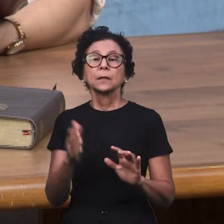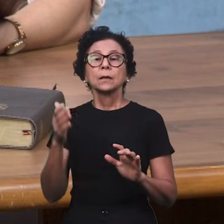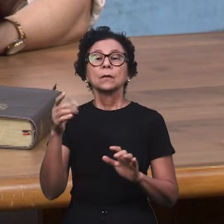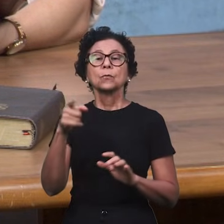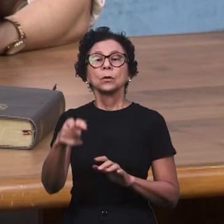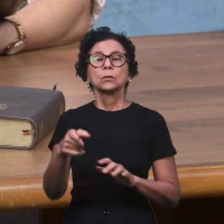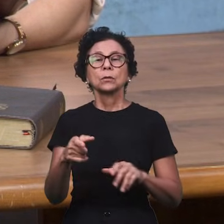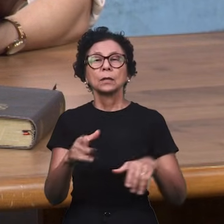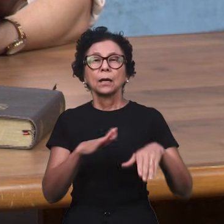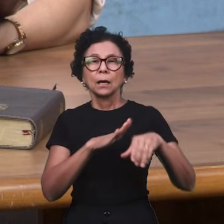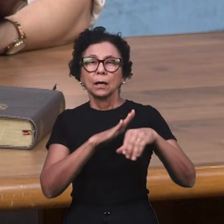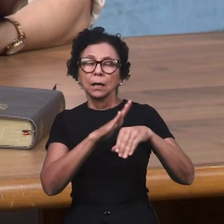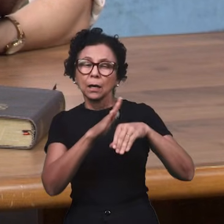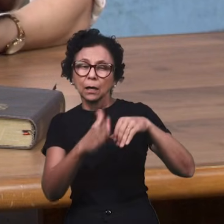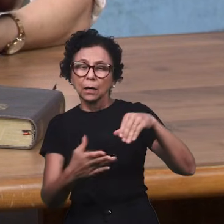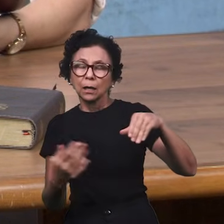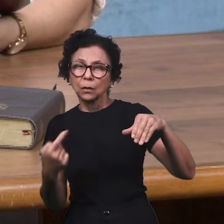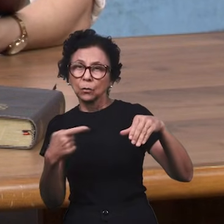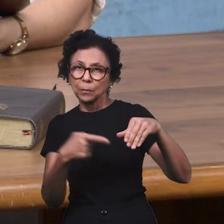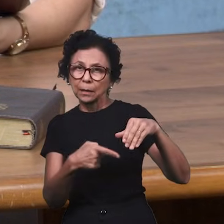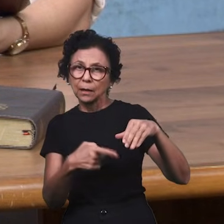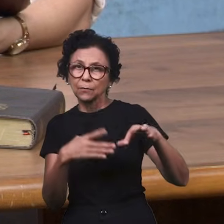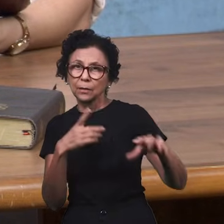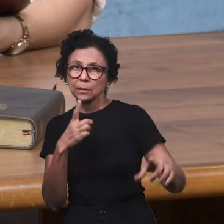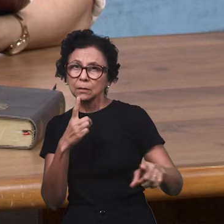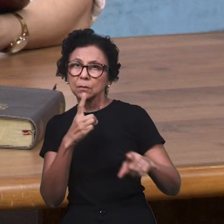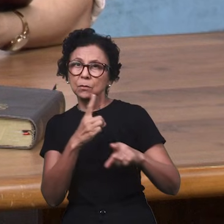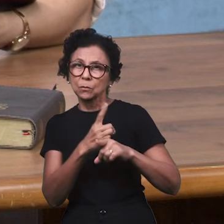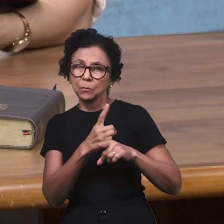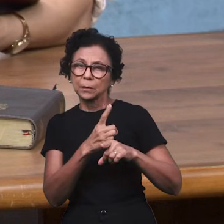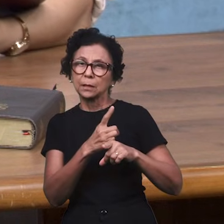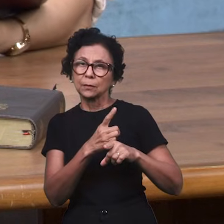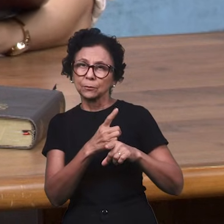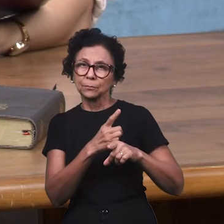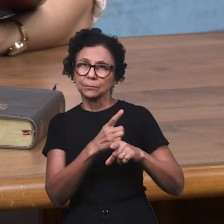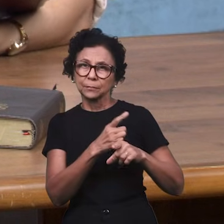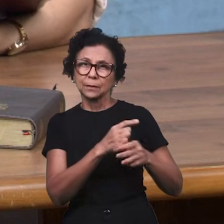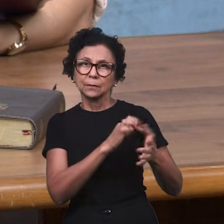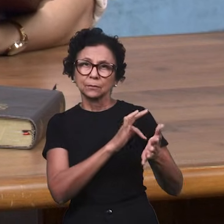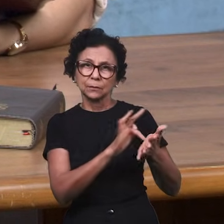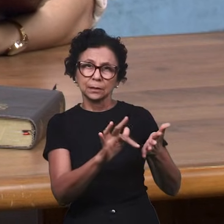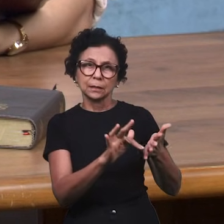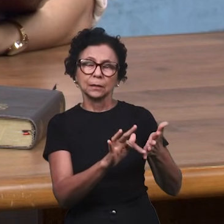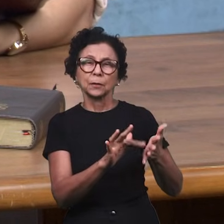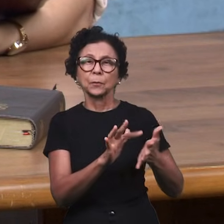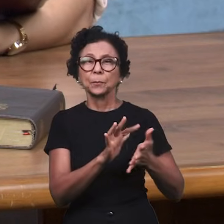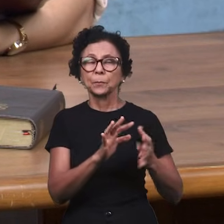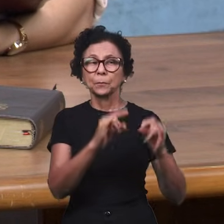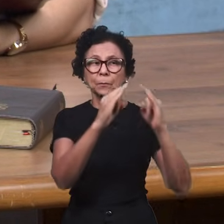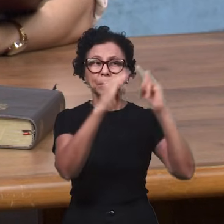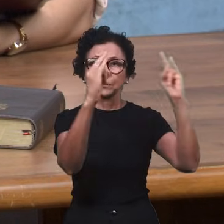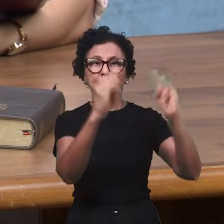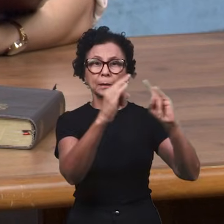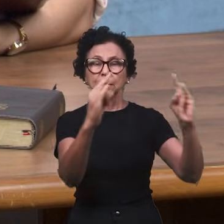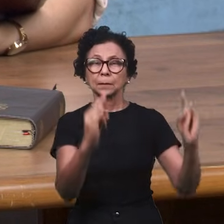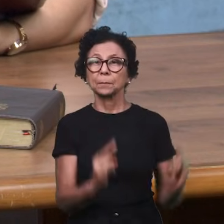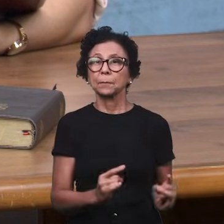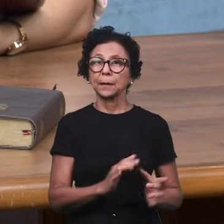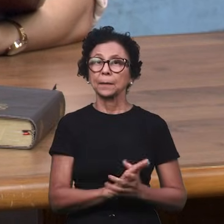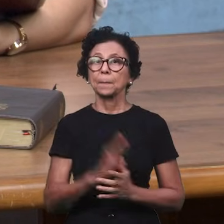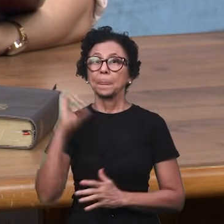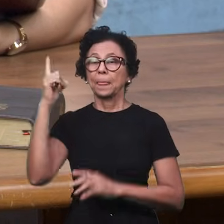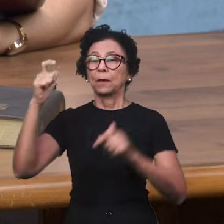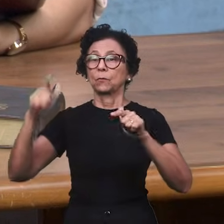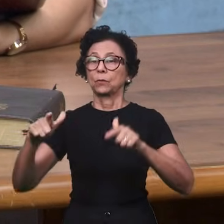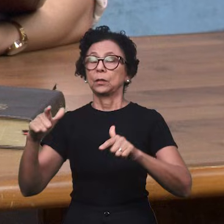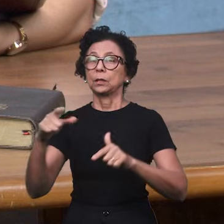estava acampado no vale de Refaim. E Davi estava então no lugar forte, e o